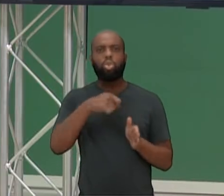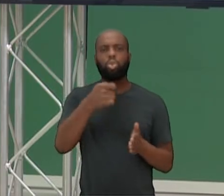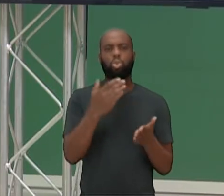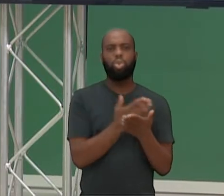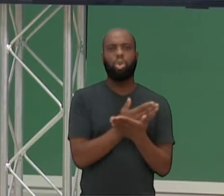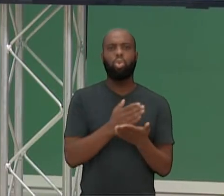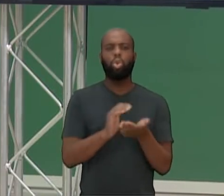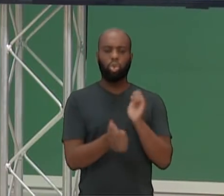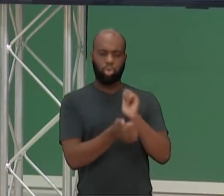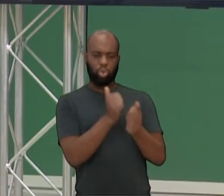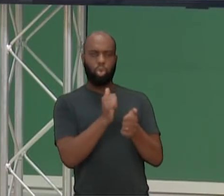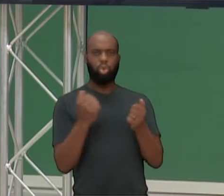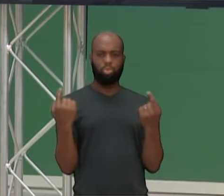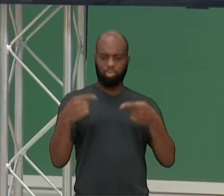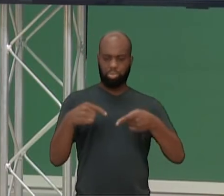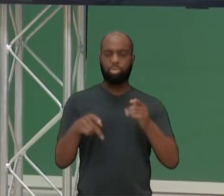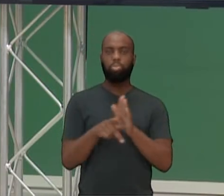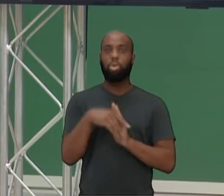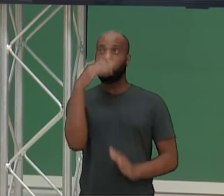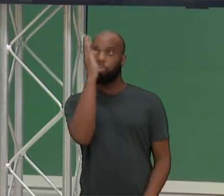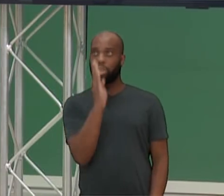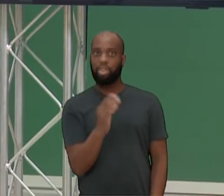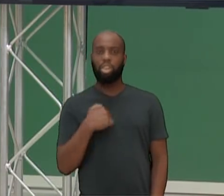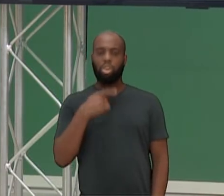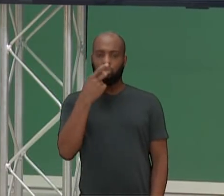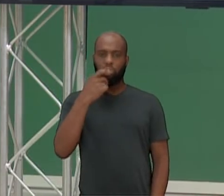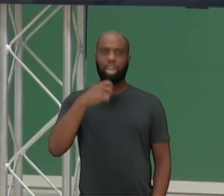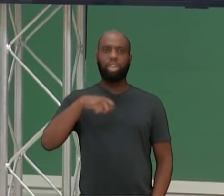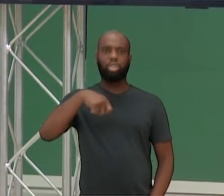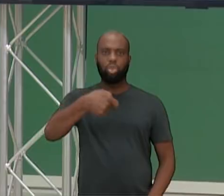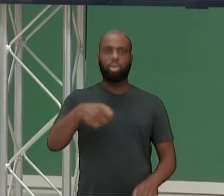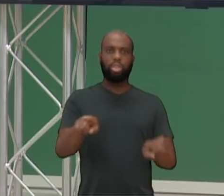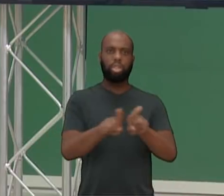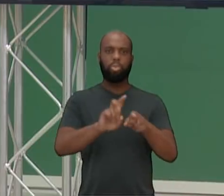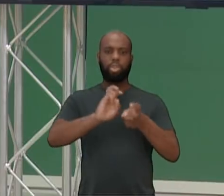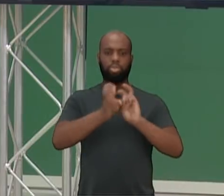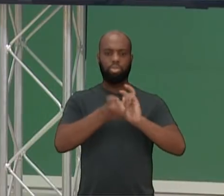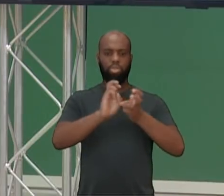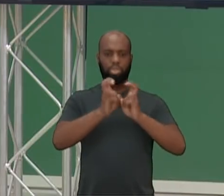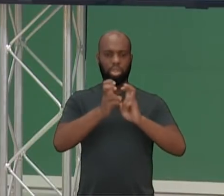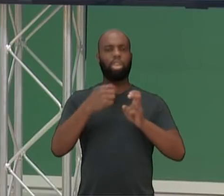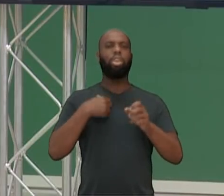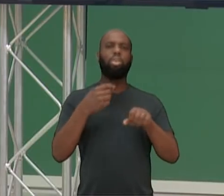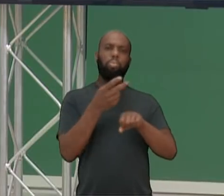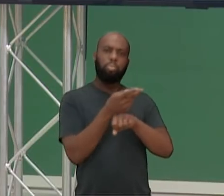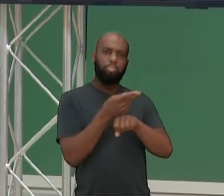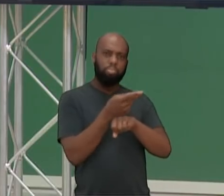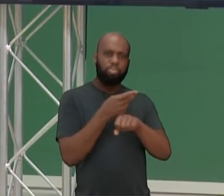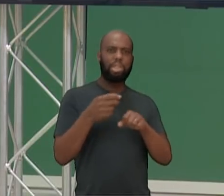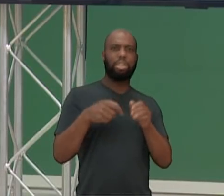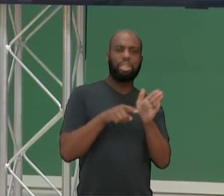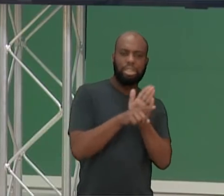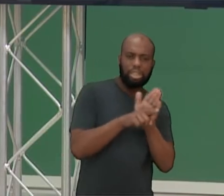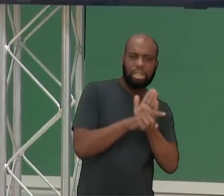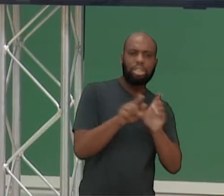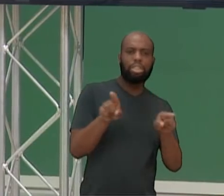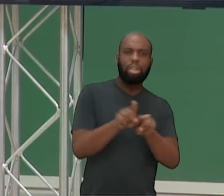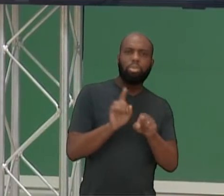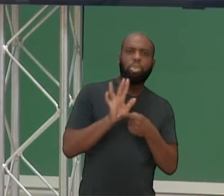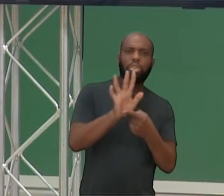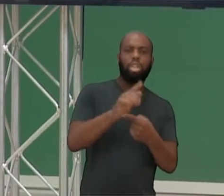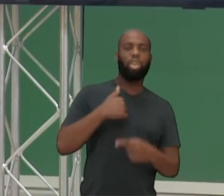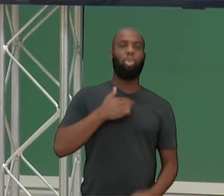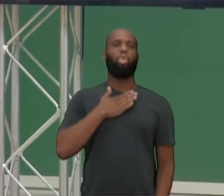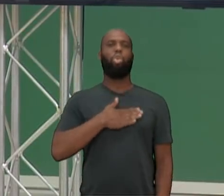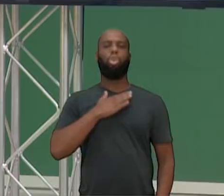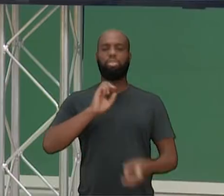brasileiro ou jogo afro-brasileiro, né? Eu falei um pouquinho da capoeira, né? Só dei uma pinceladinha sobre a capoeira lá, que foi algo assim que eu